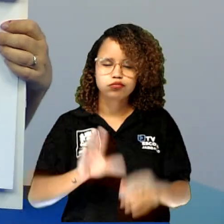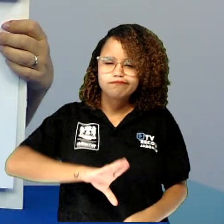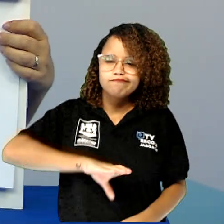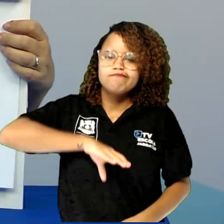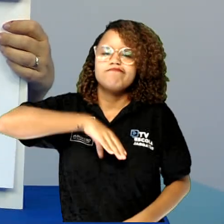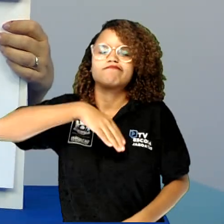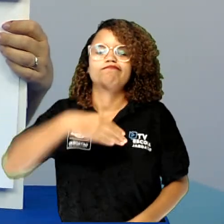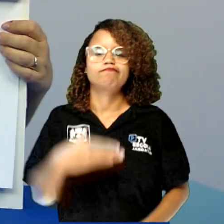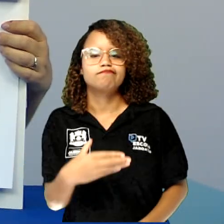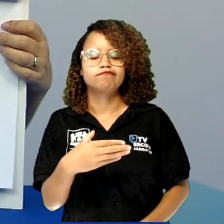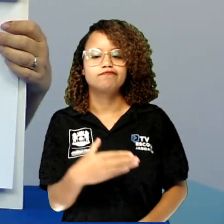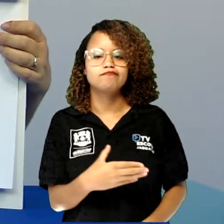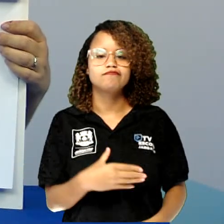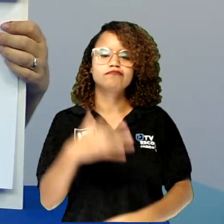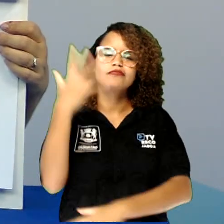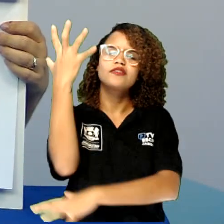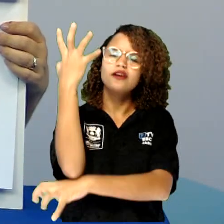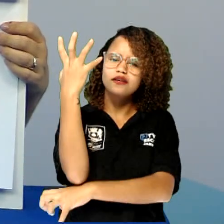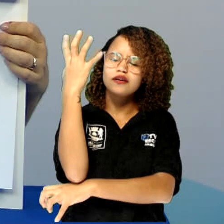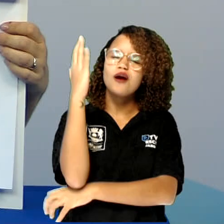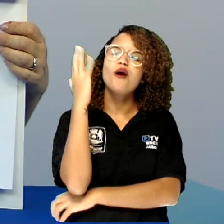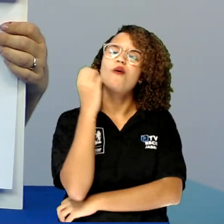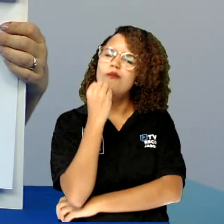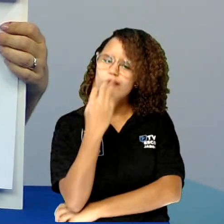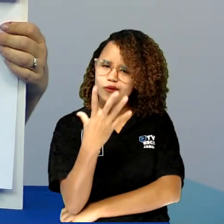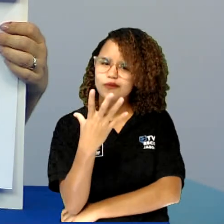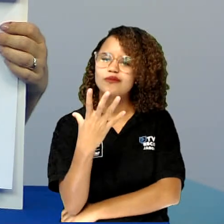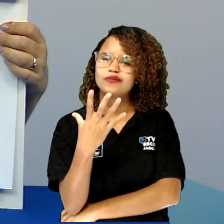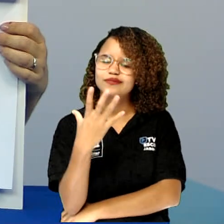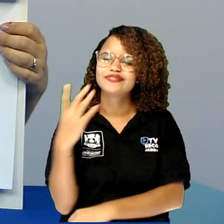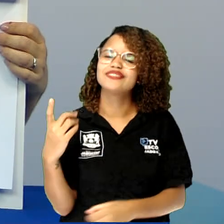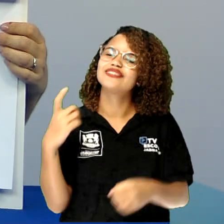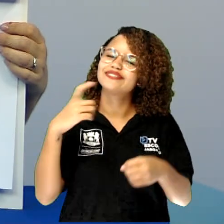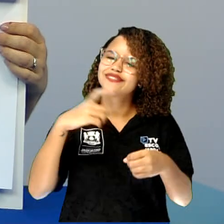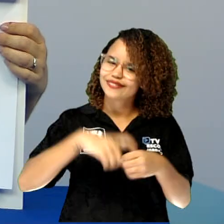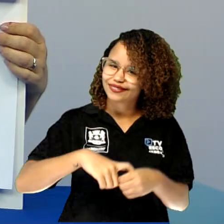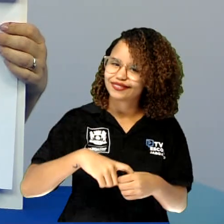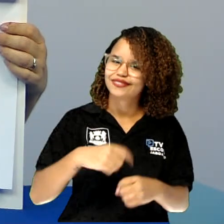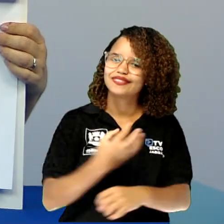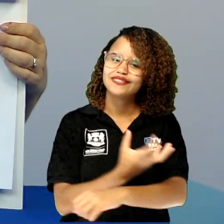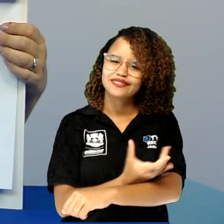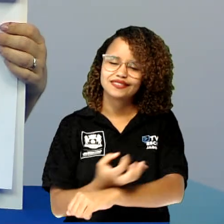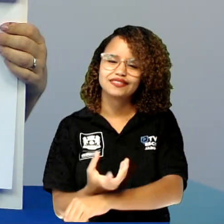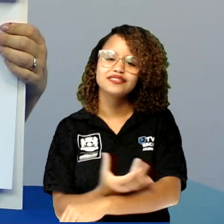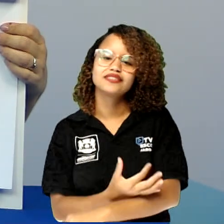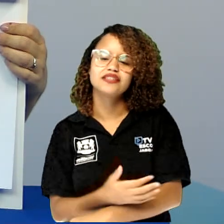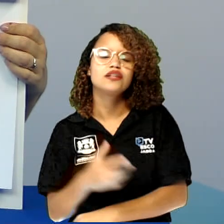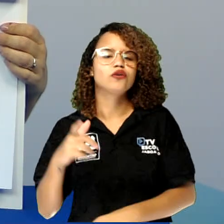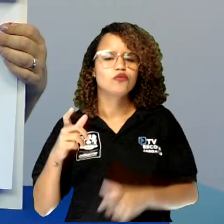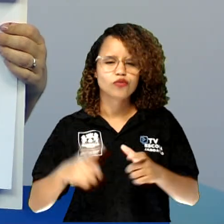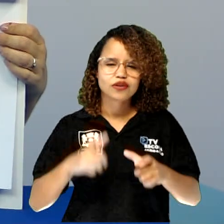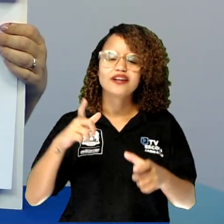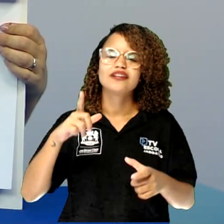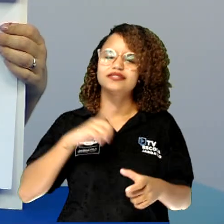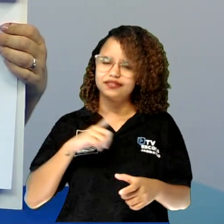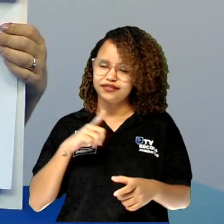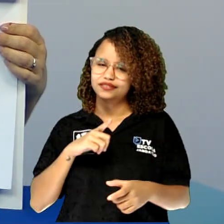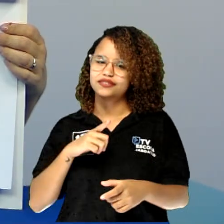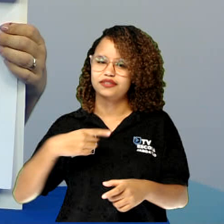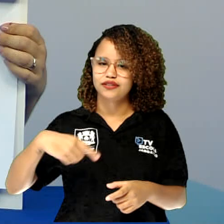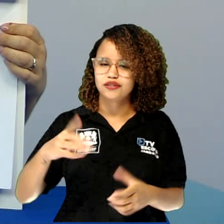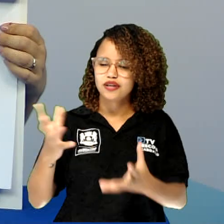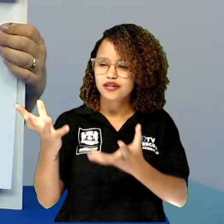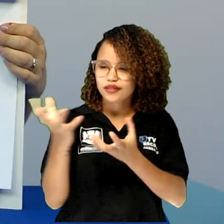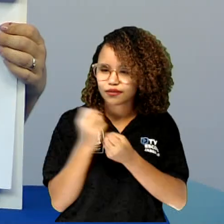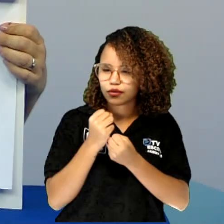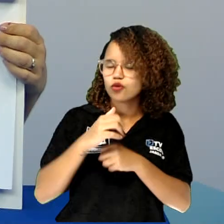coragem. A raiz ficou boa e ela voltou para o jardim de onde ela tinha vindo, onde foi recebida por